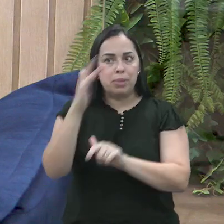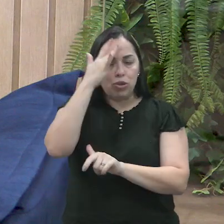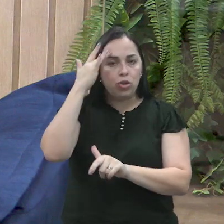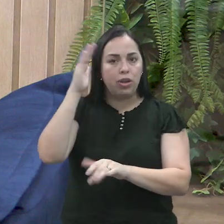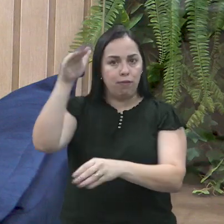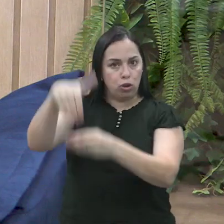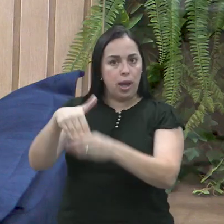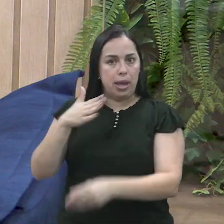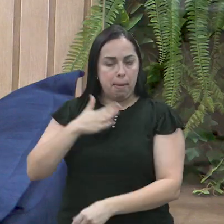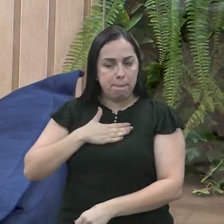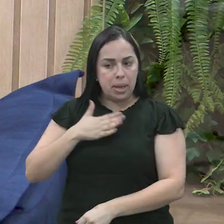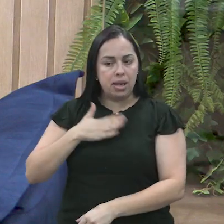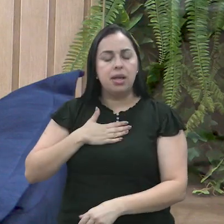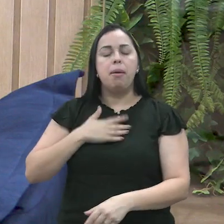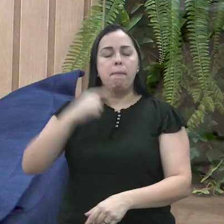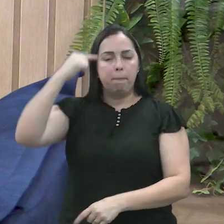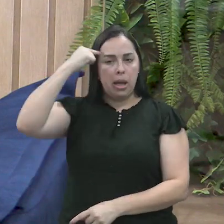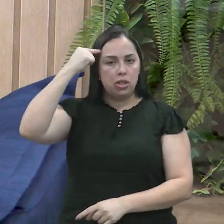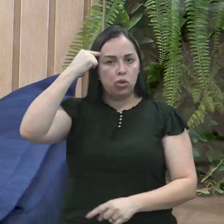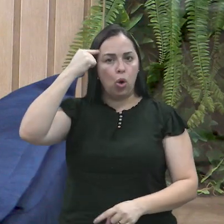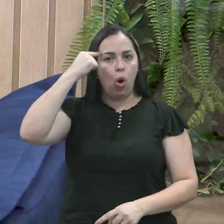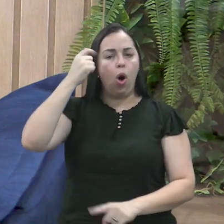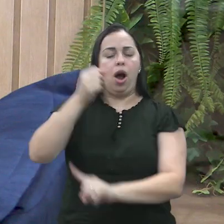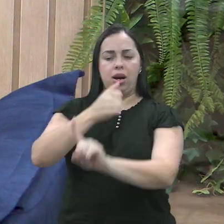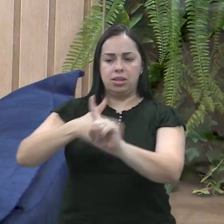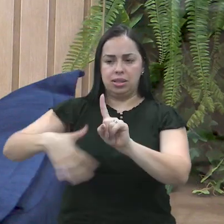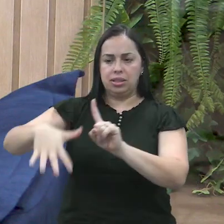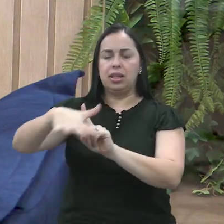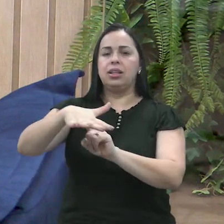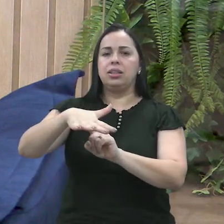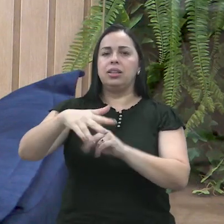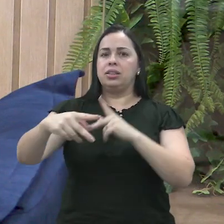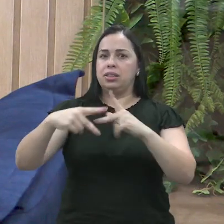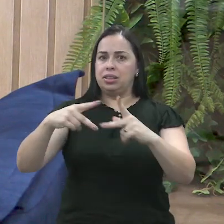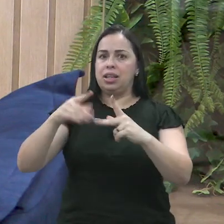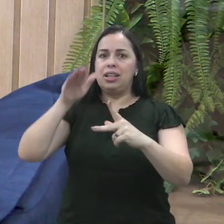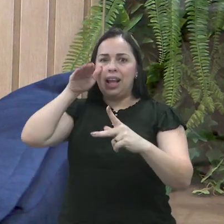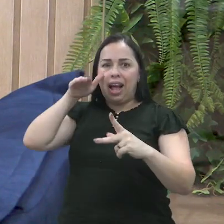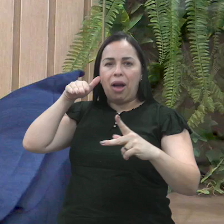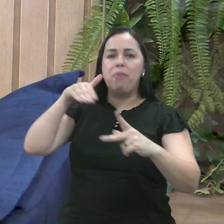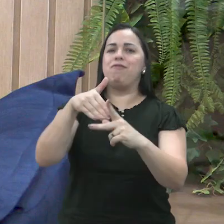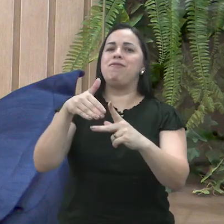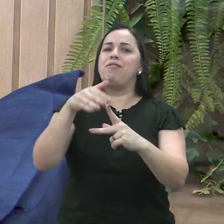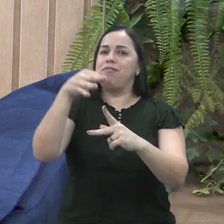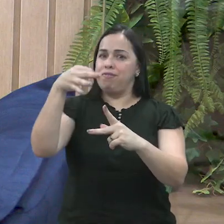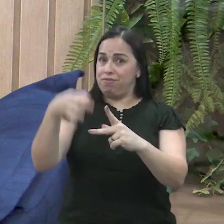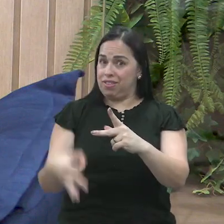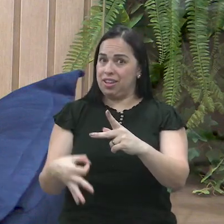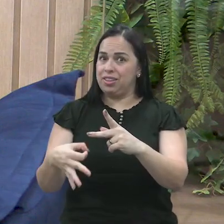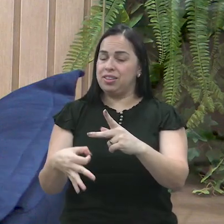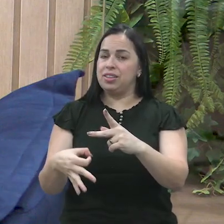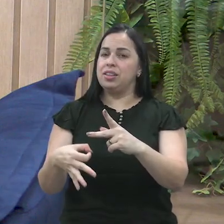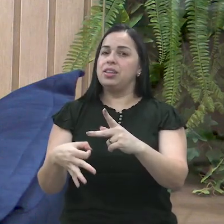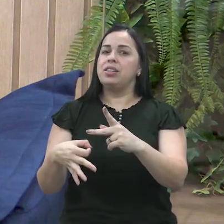conversei acreditam em mim nesse sentido de ajudar a cidade a se tornar realmente uma cidade que ainda não é, mas